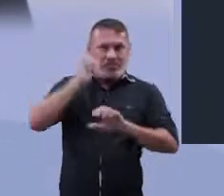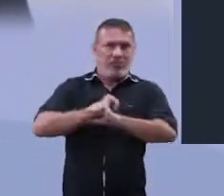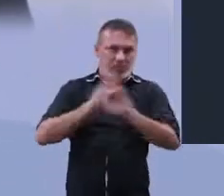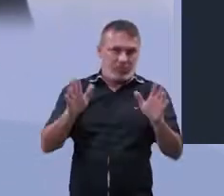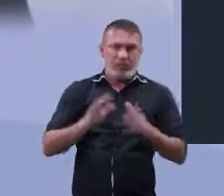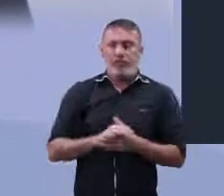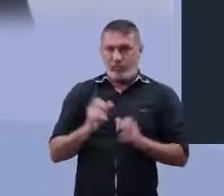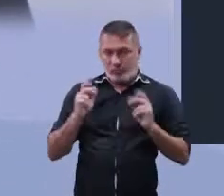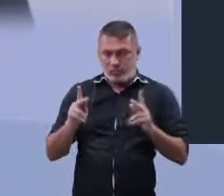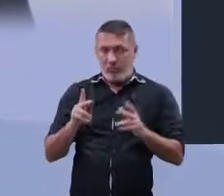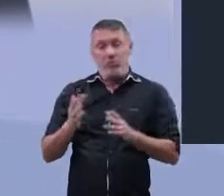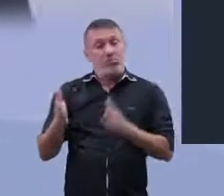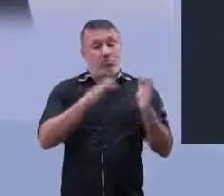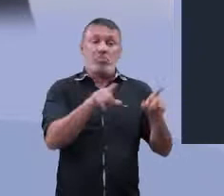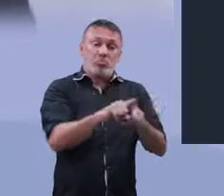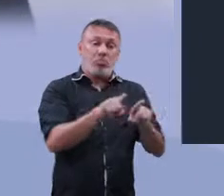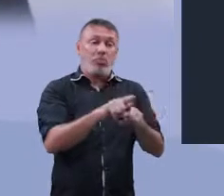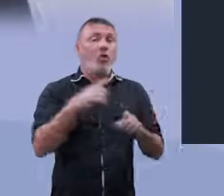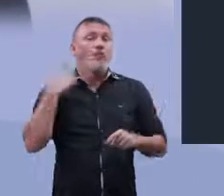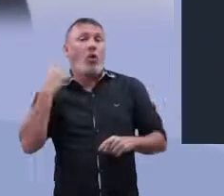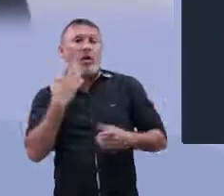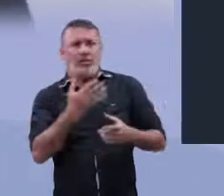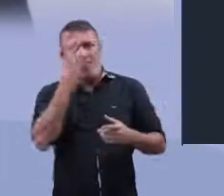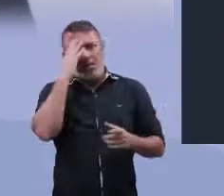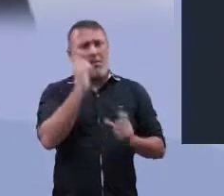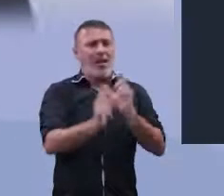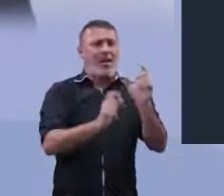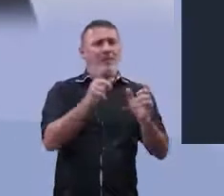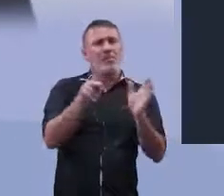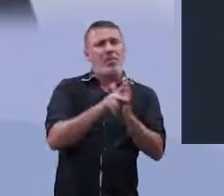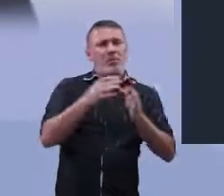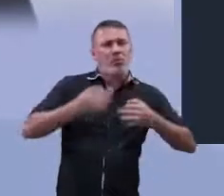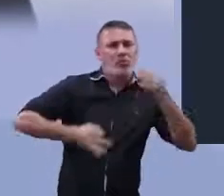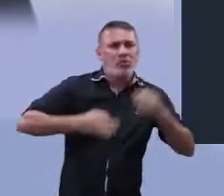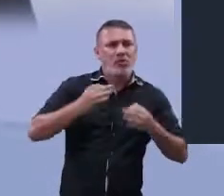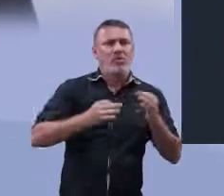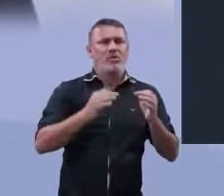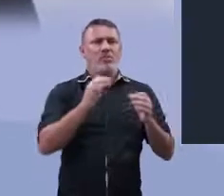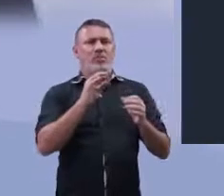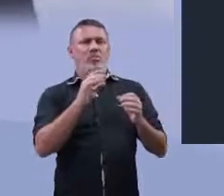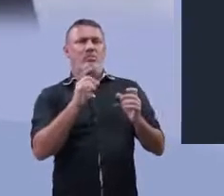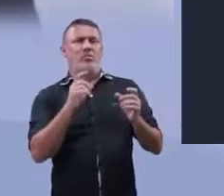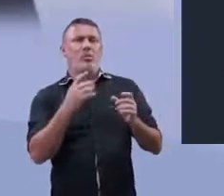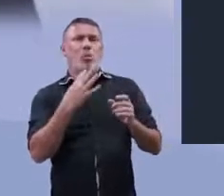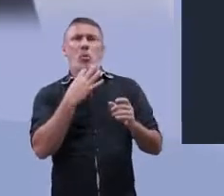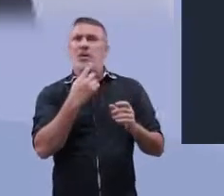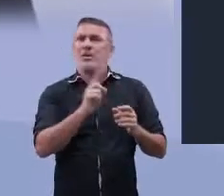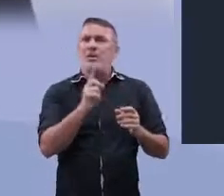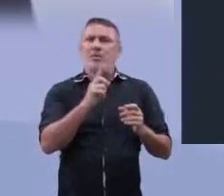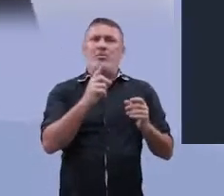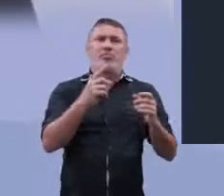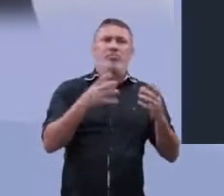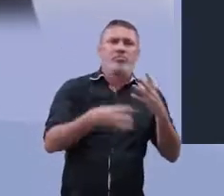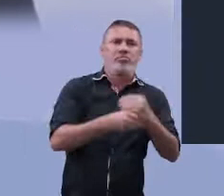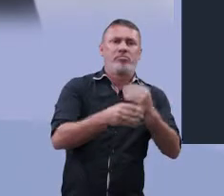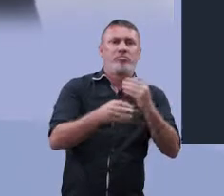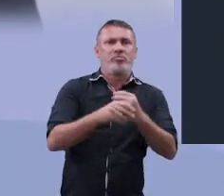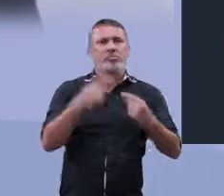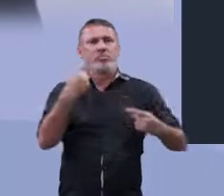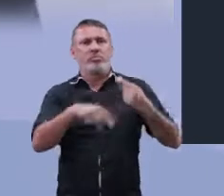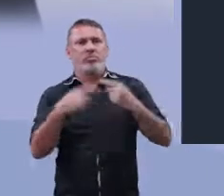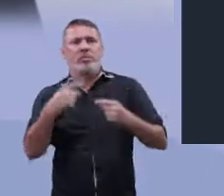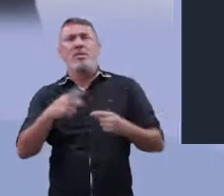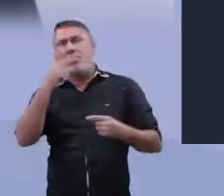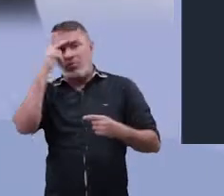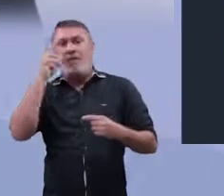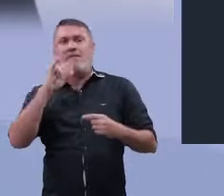o entendimento. Ok? Da mesma maneira que advogados usam termos jurídicos que pode não ser conhecido pelas pessoas, né?